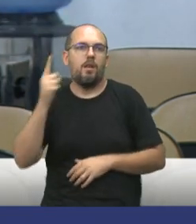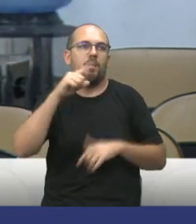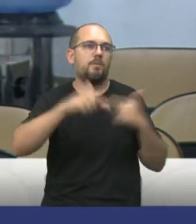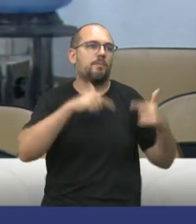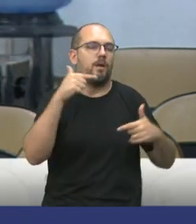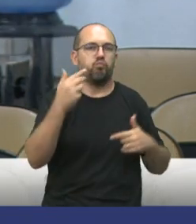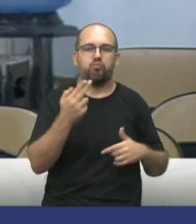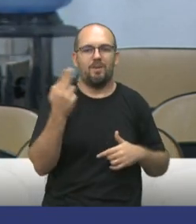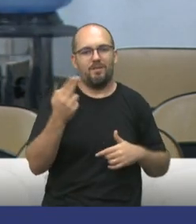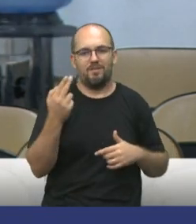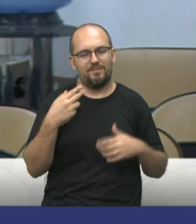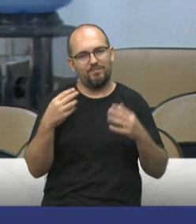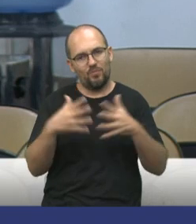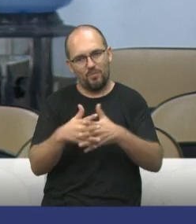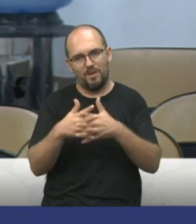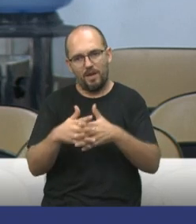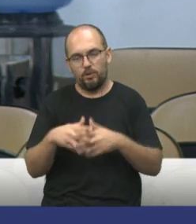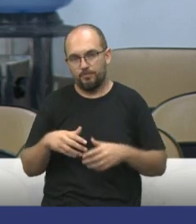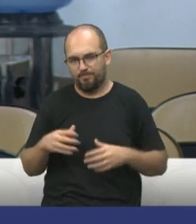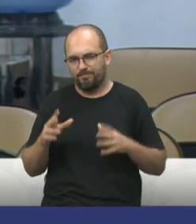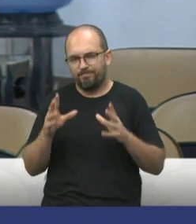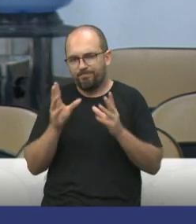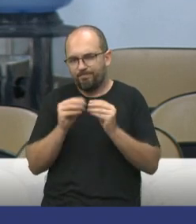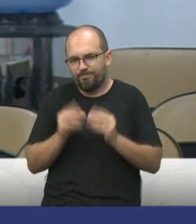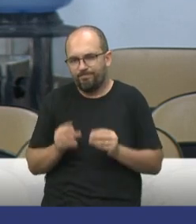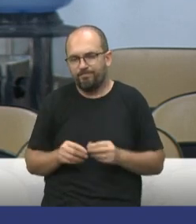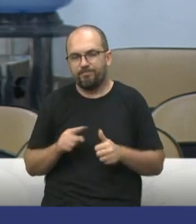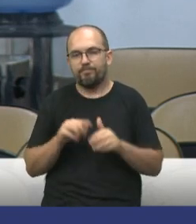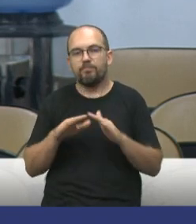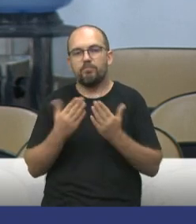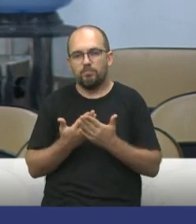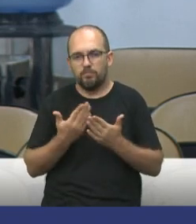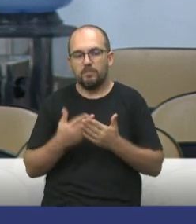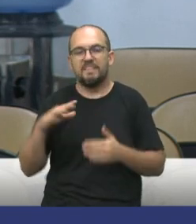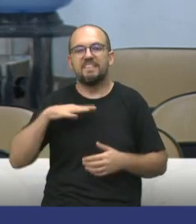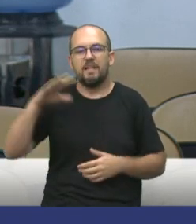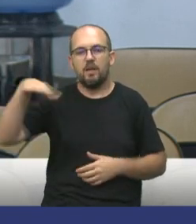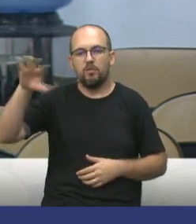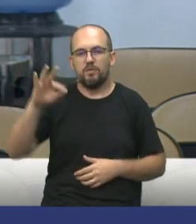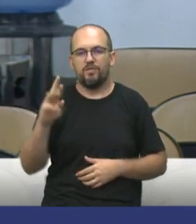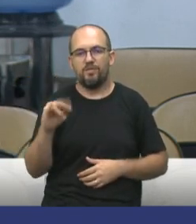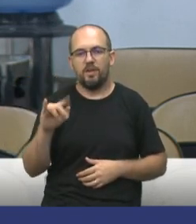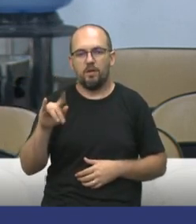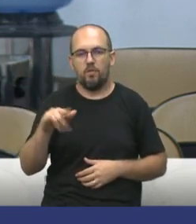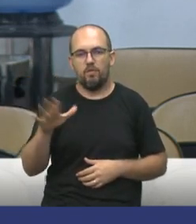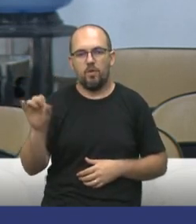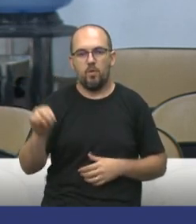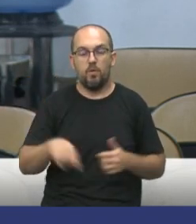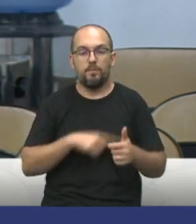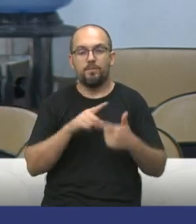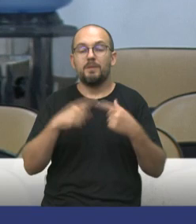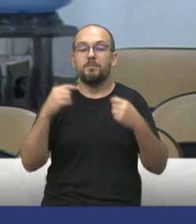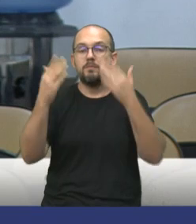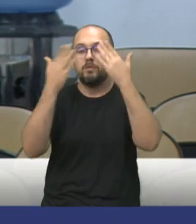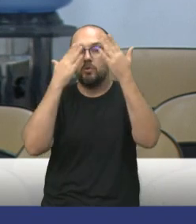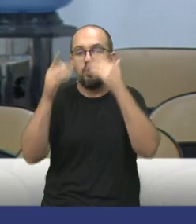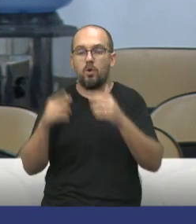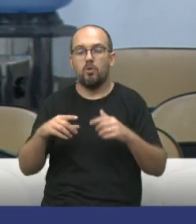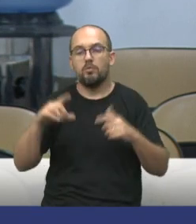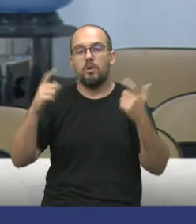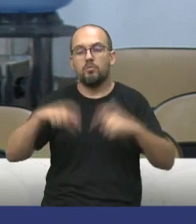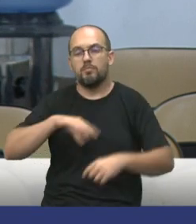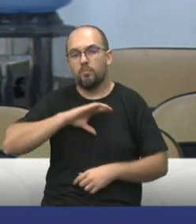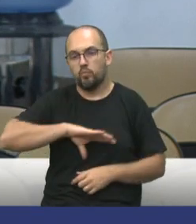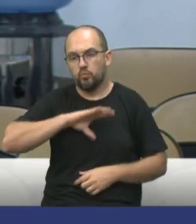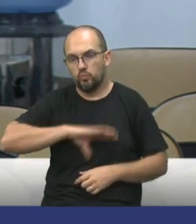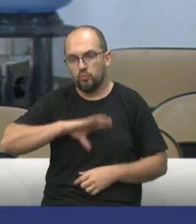muito complicado. Então eu vou acelerar aqui, creche, escola na Cidade Alta e no Frei Galvão. Nós precisamos de psicólogos no distrito de